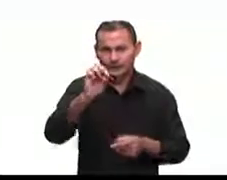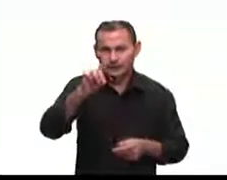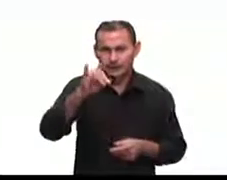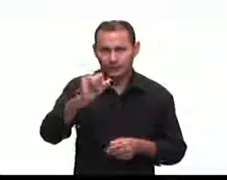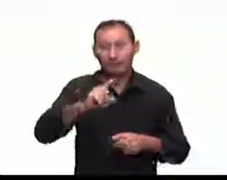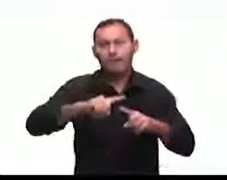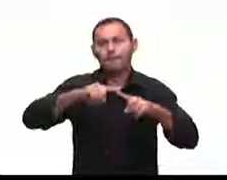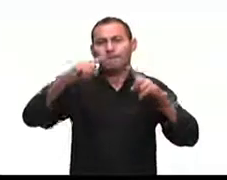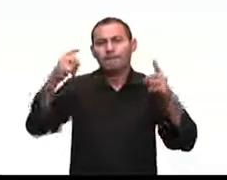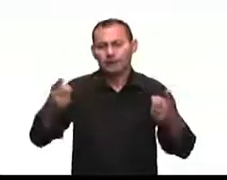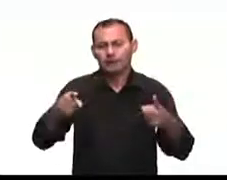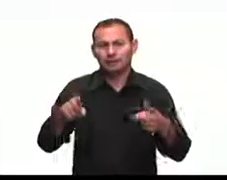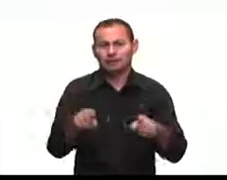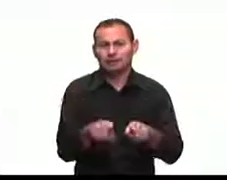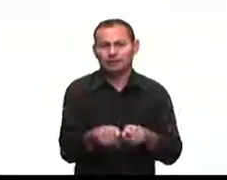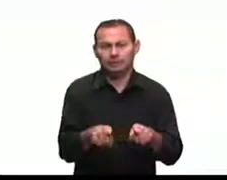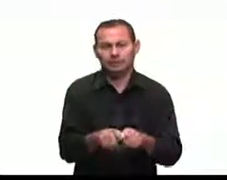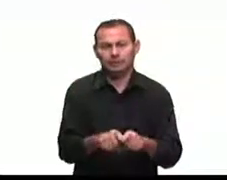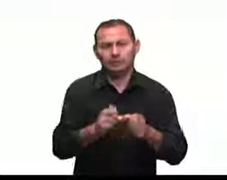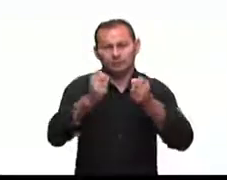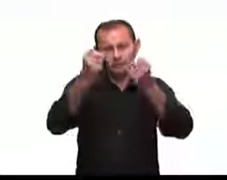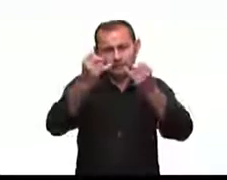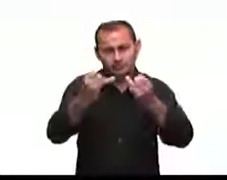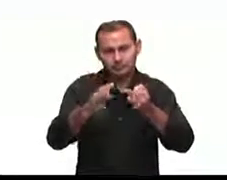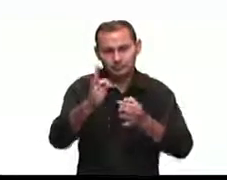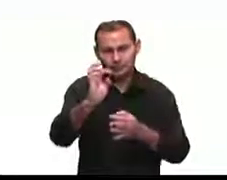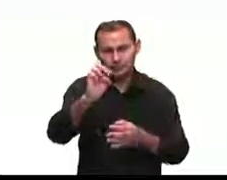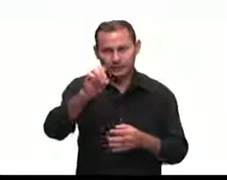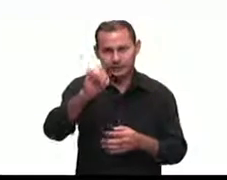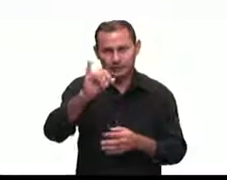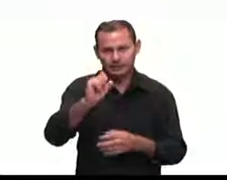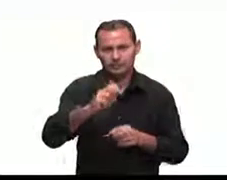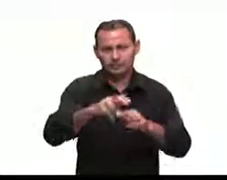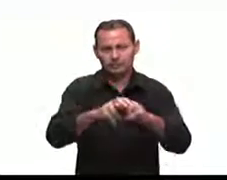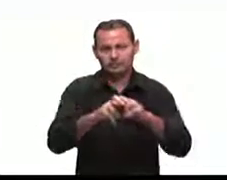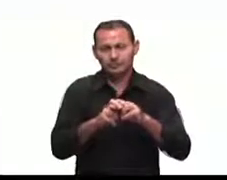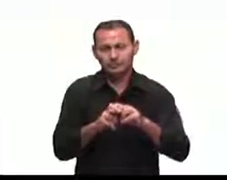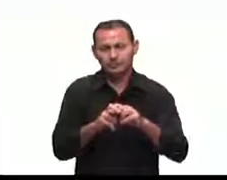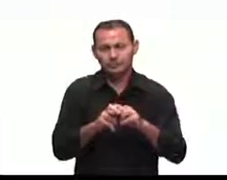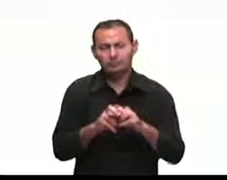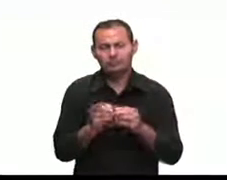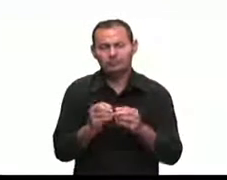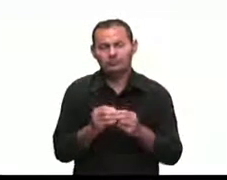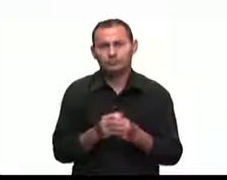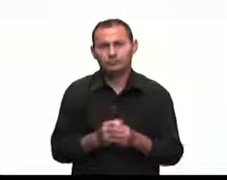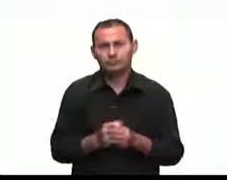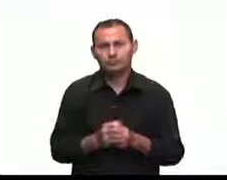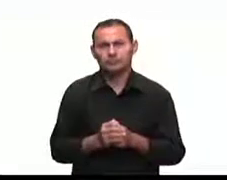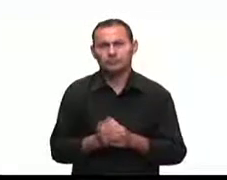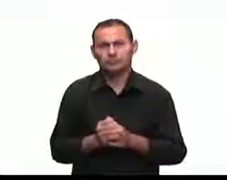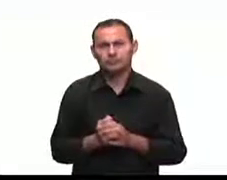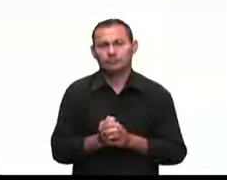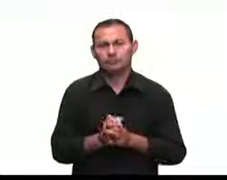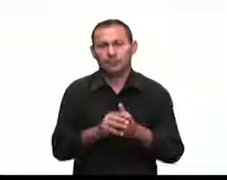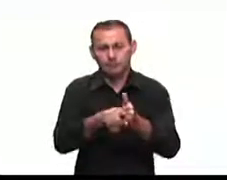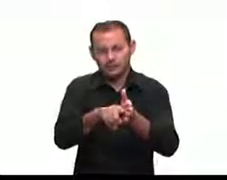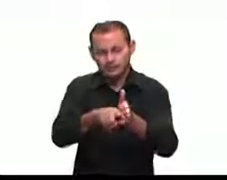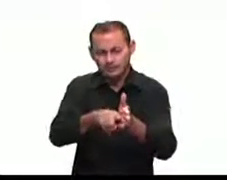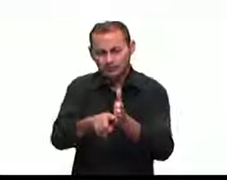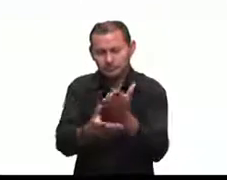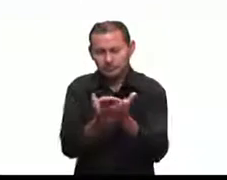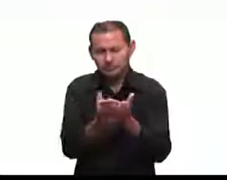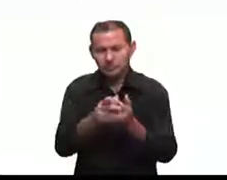tendências, mas então a gente vai trabalhar tendências através, então, da pesquisa